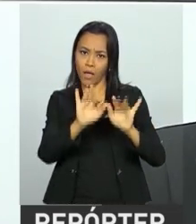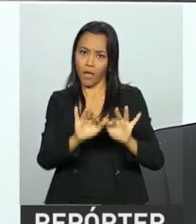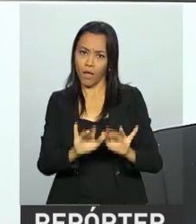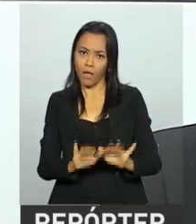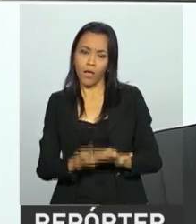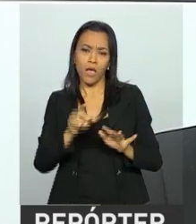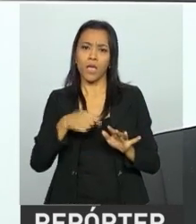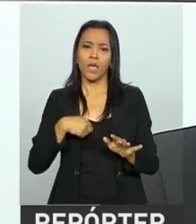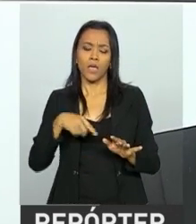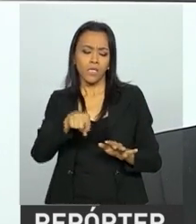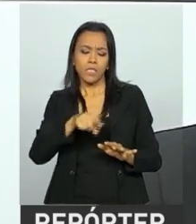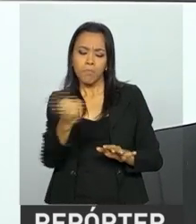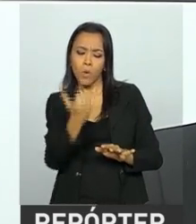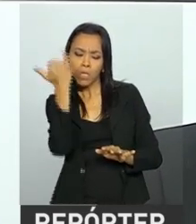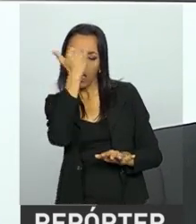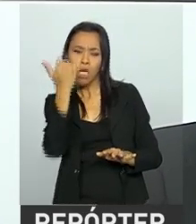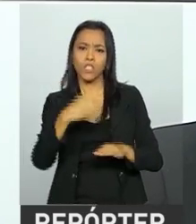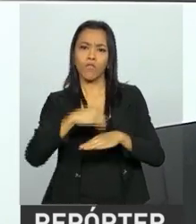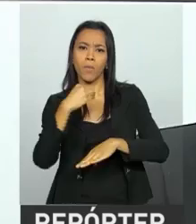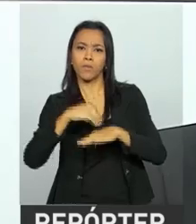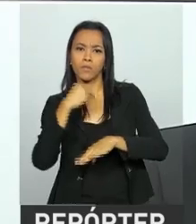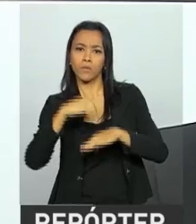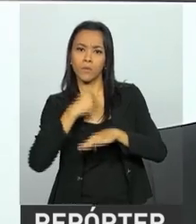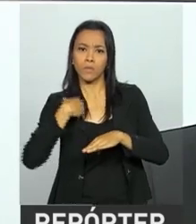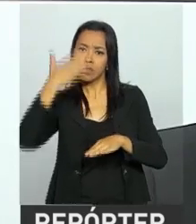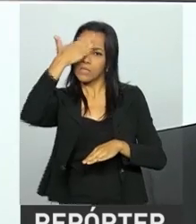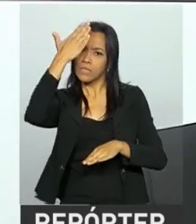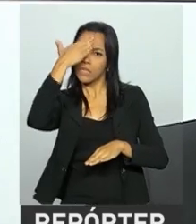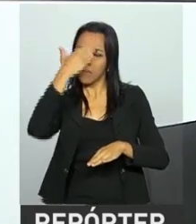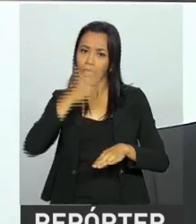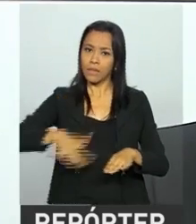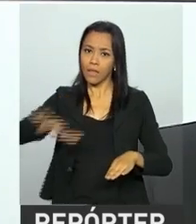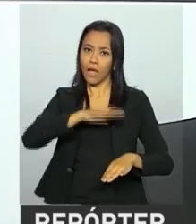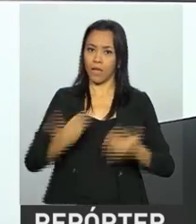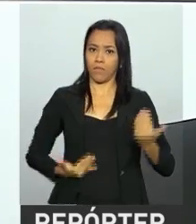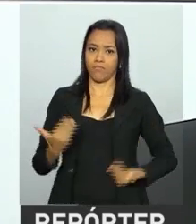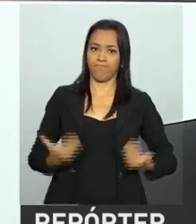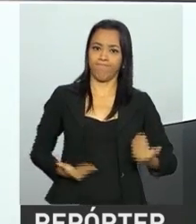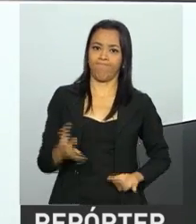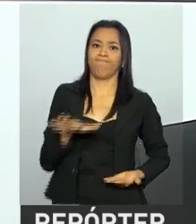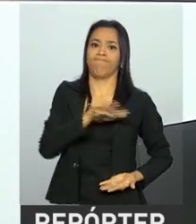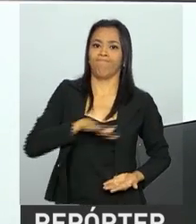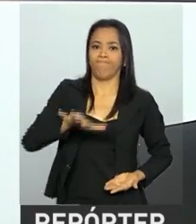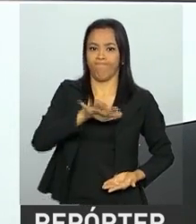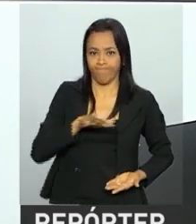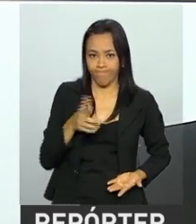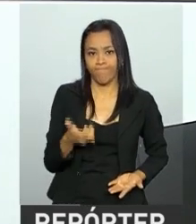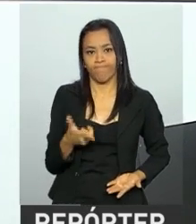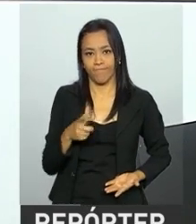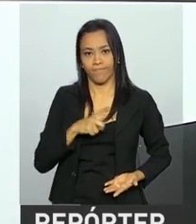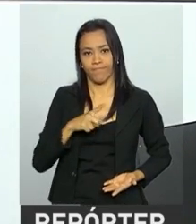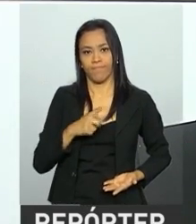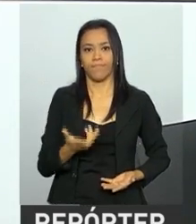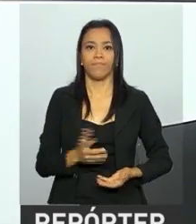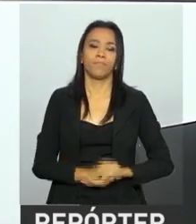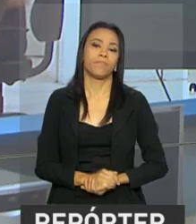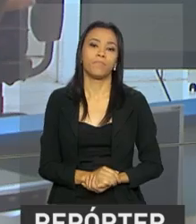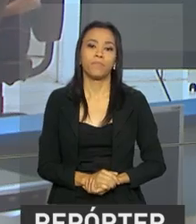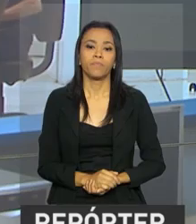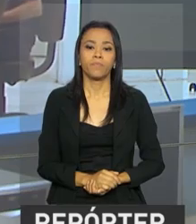as notícias importantes que eles precisam saber em relação àquele vínculo de trabalho que ele tem com aquele